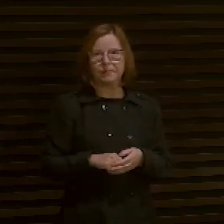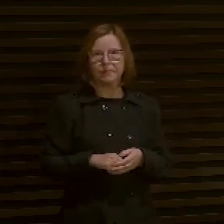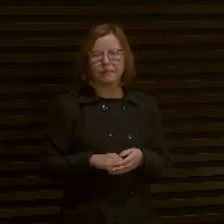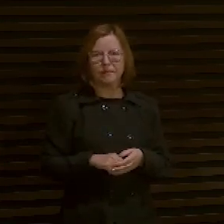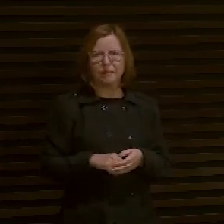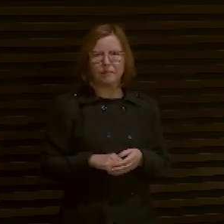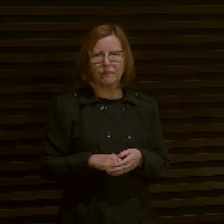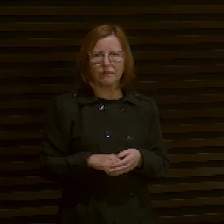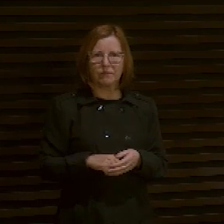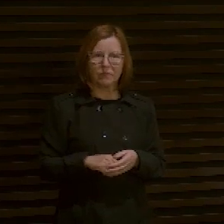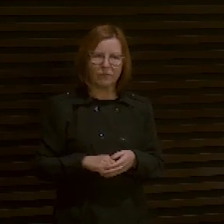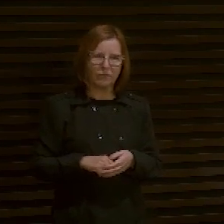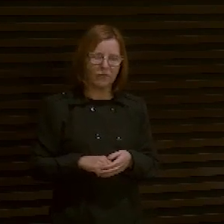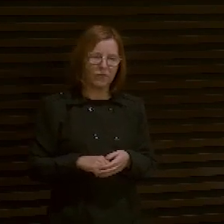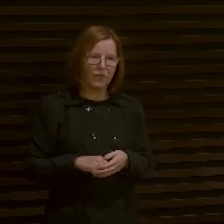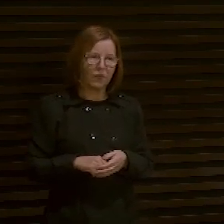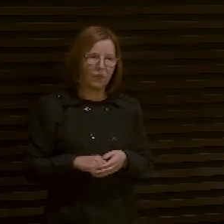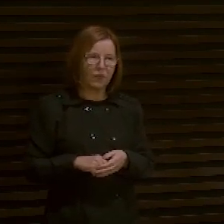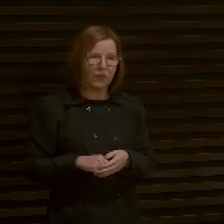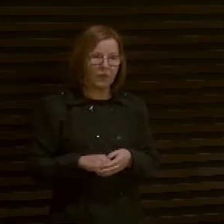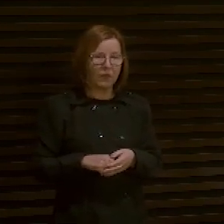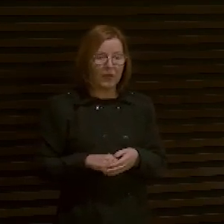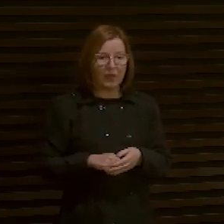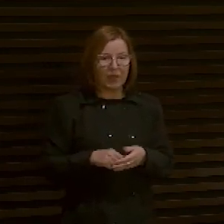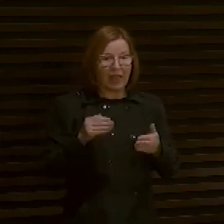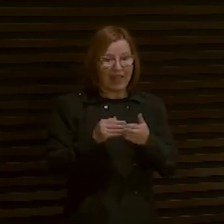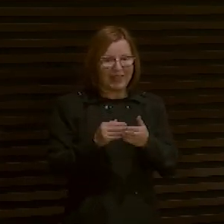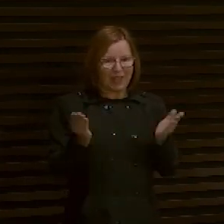até aqui nós vemos a situação